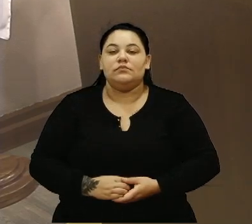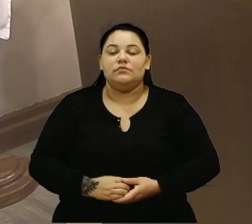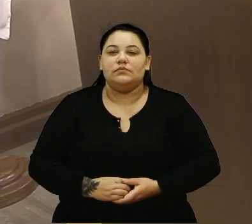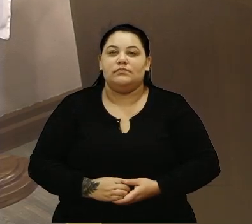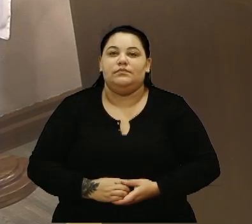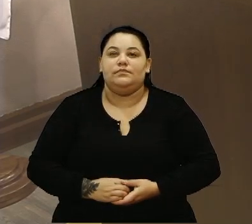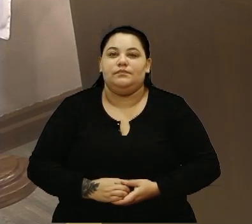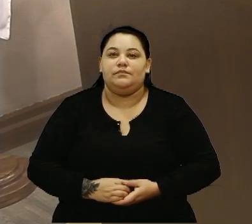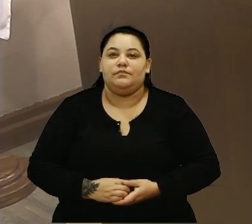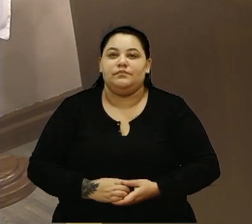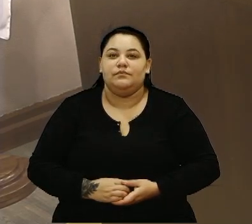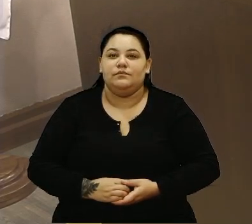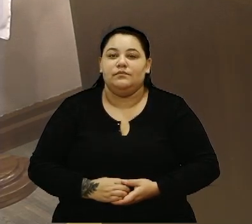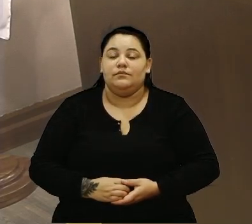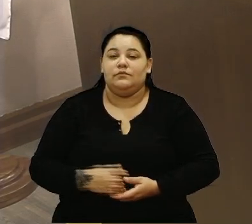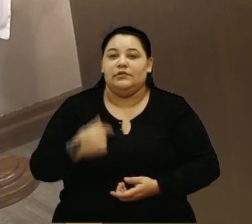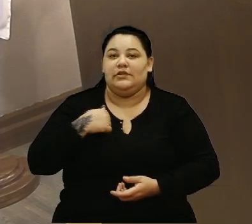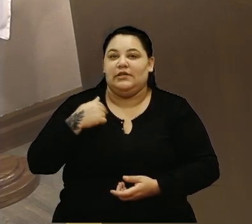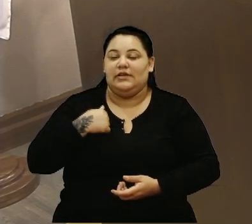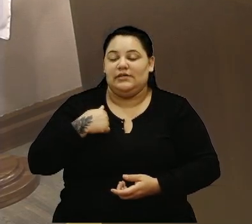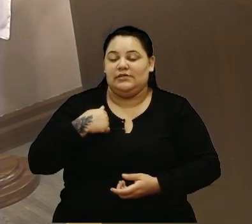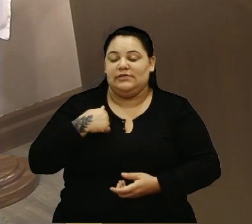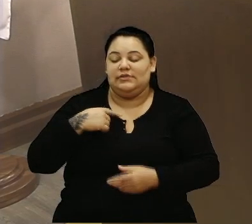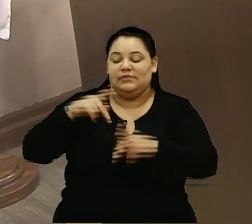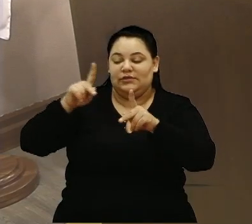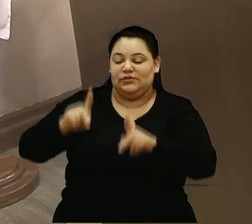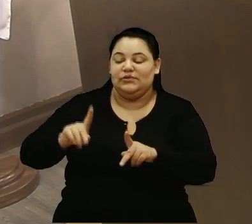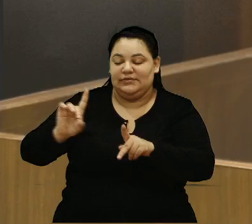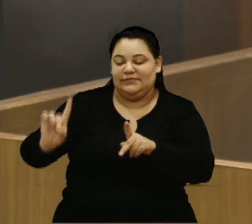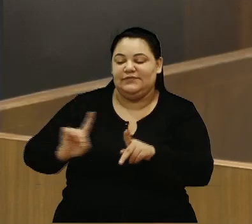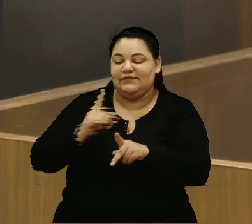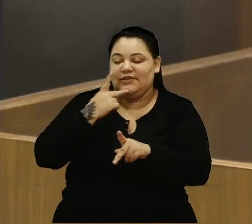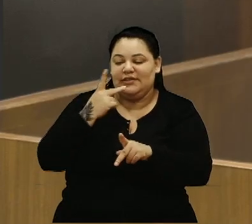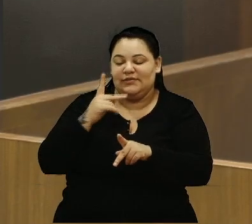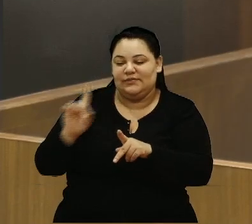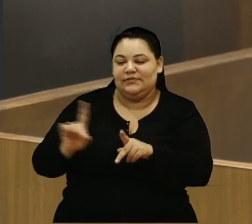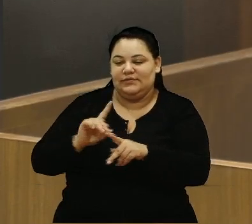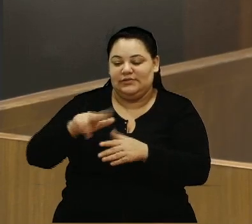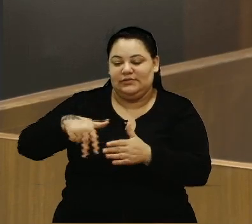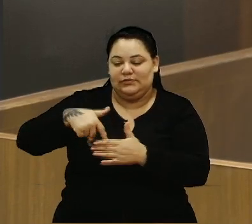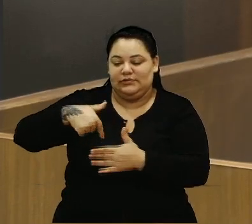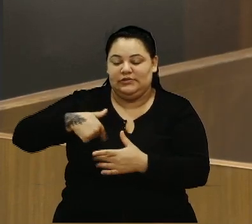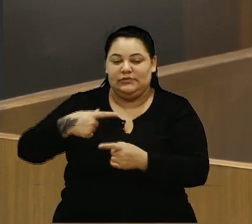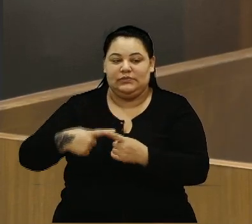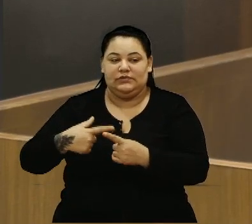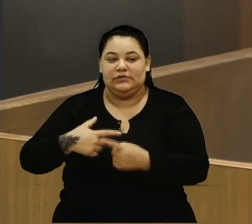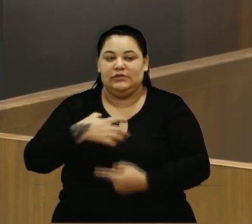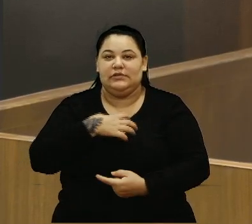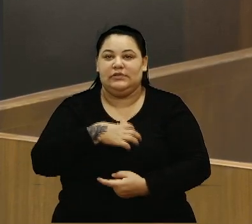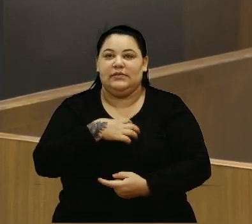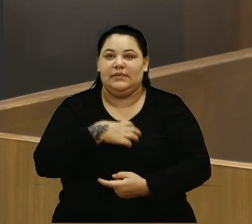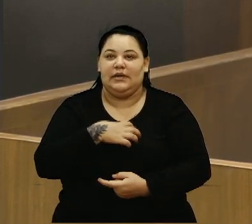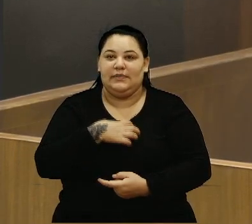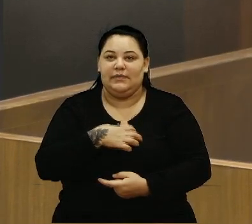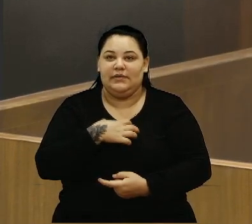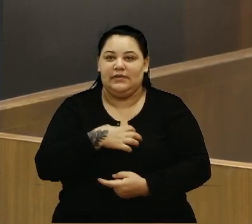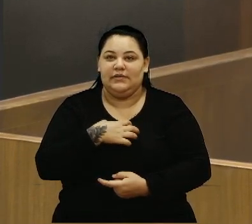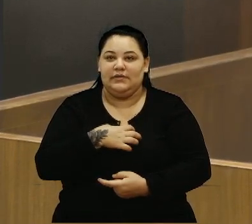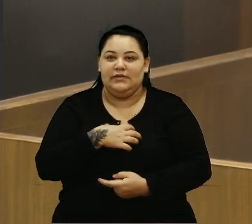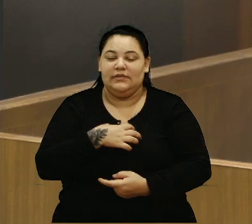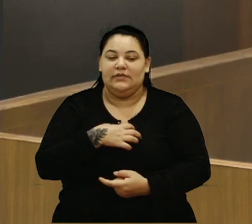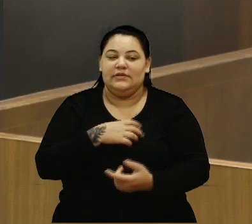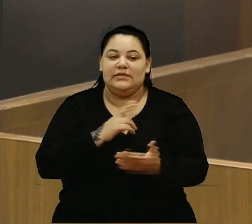eu sou conhecido sempre muitas vezes por vir a essa tribuna aqui e se alterar um pouco. Hoje não é necessário. Hoje eu vou manter